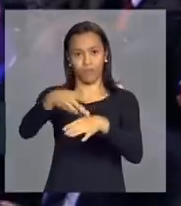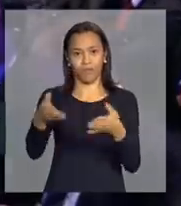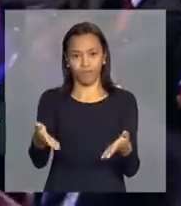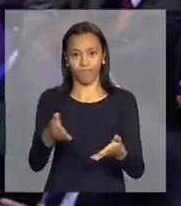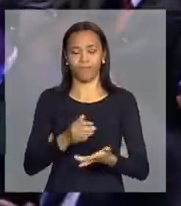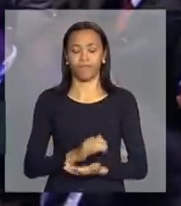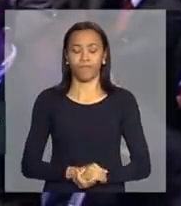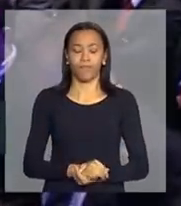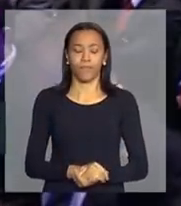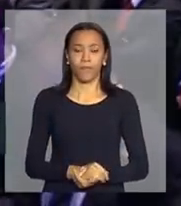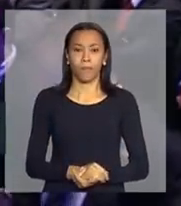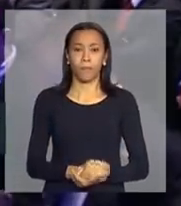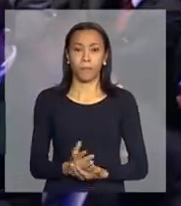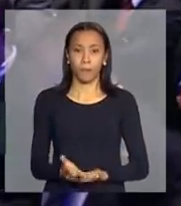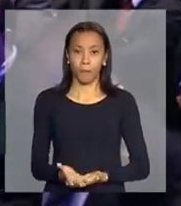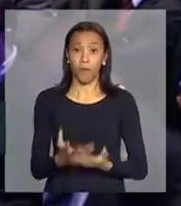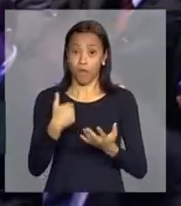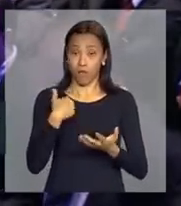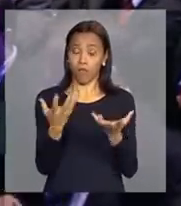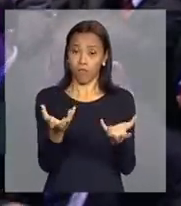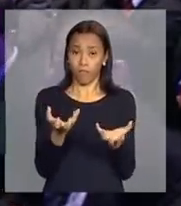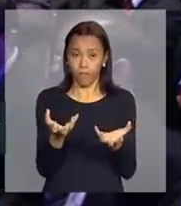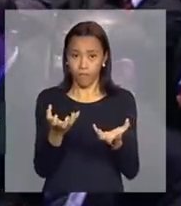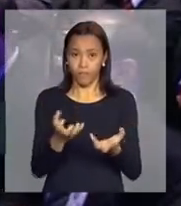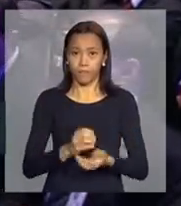Eu quero